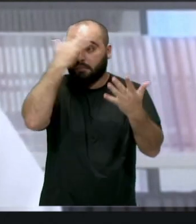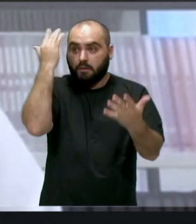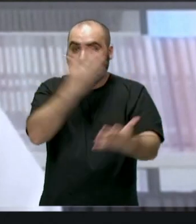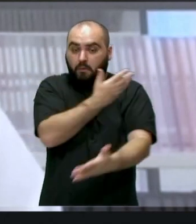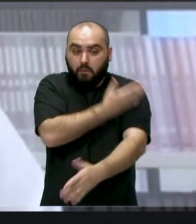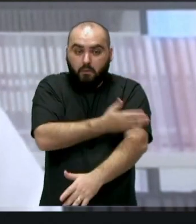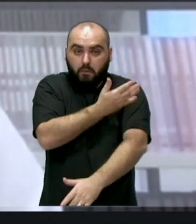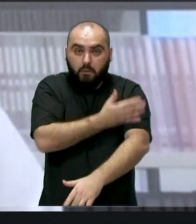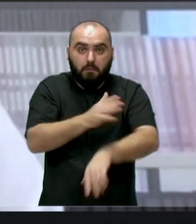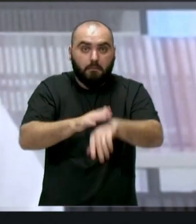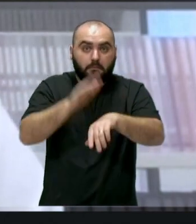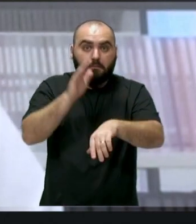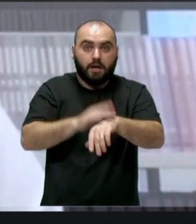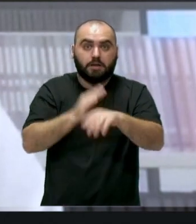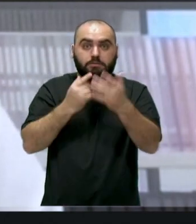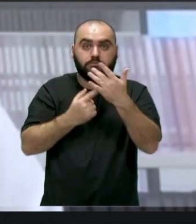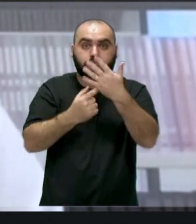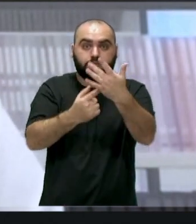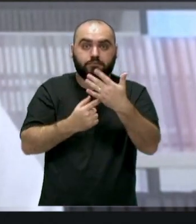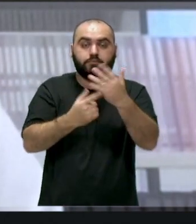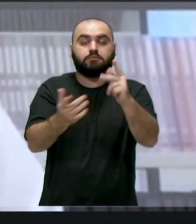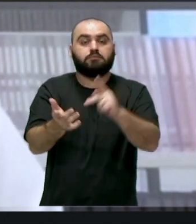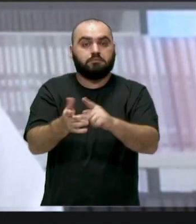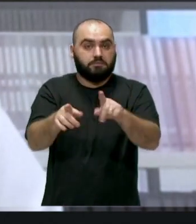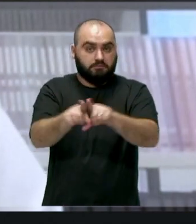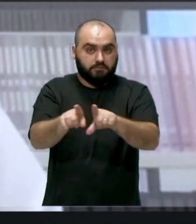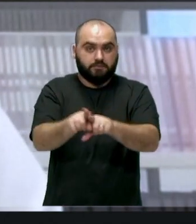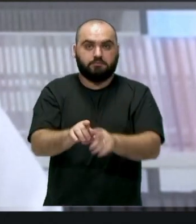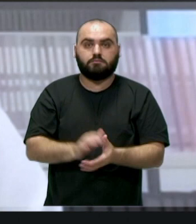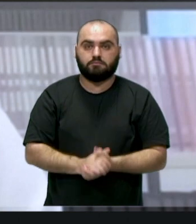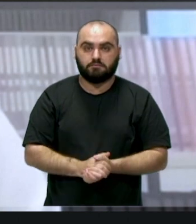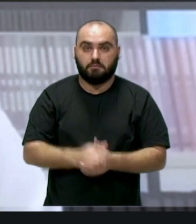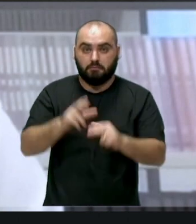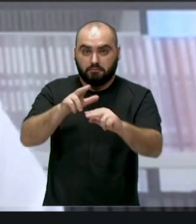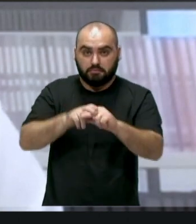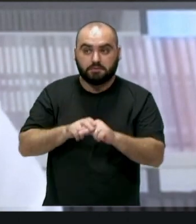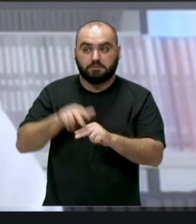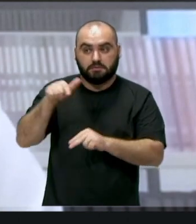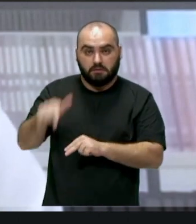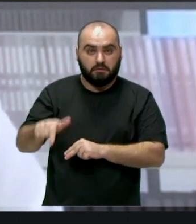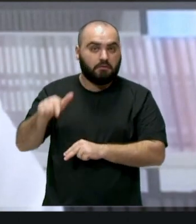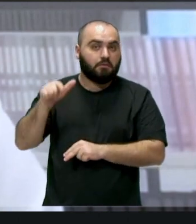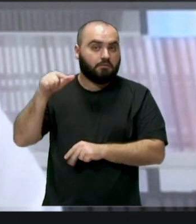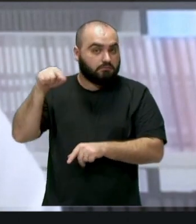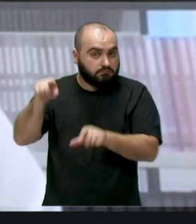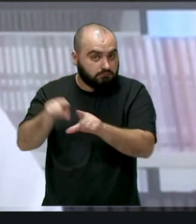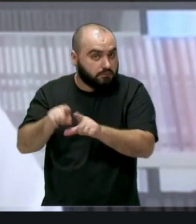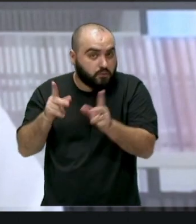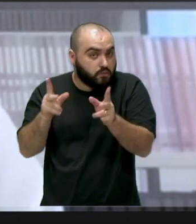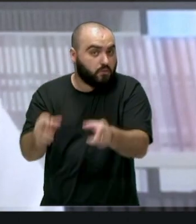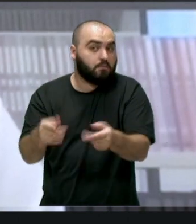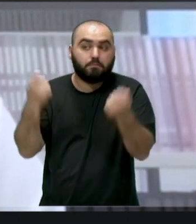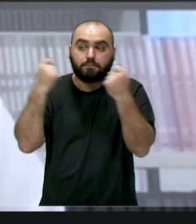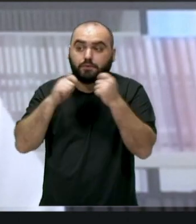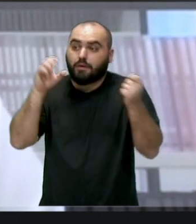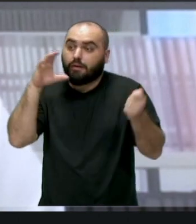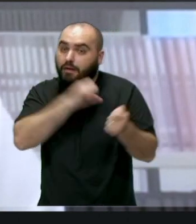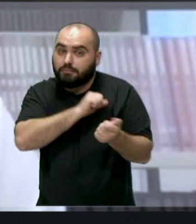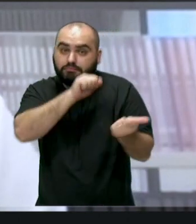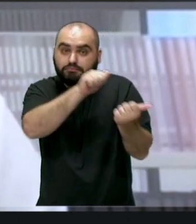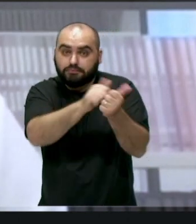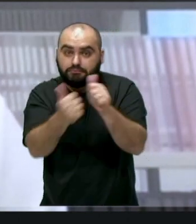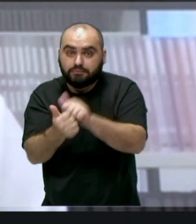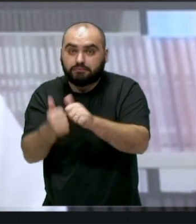com o virtual também. E na Justiça Eleitoral não foi diferente, nós tivemos que rapidamente nos adaptarmos aos serviços